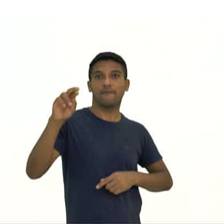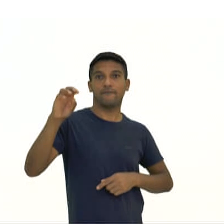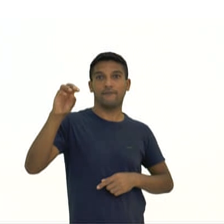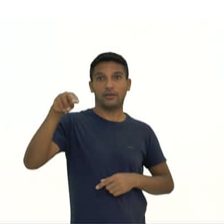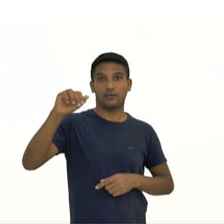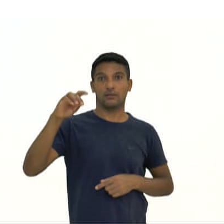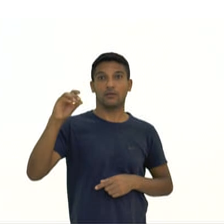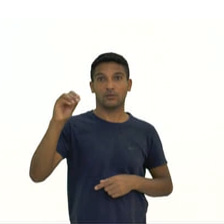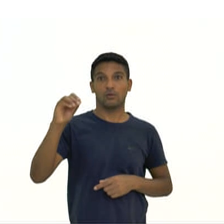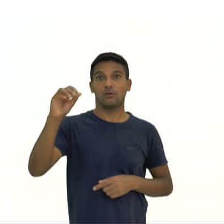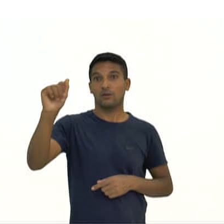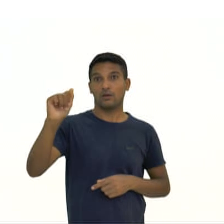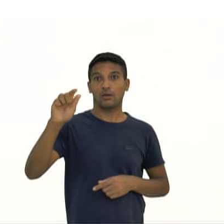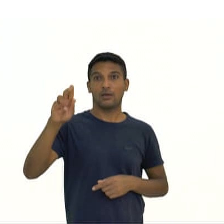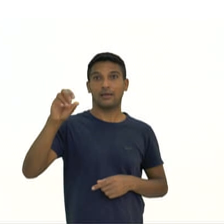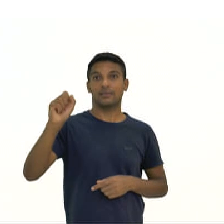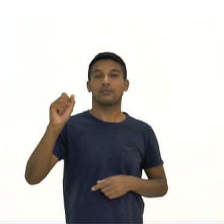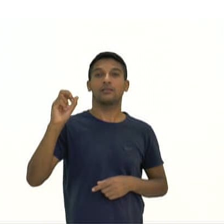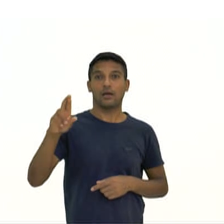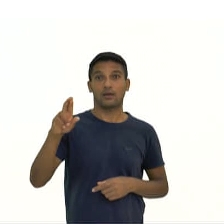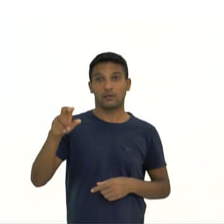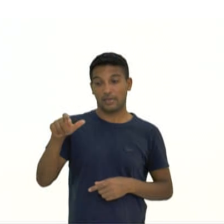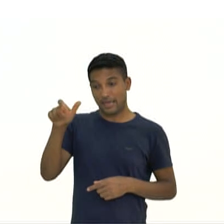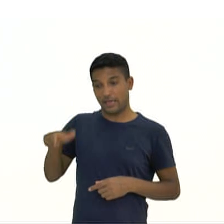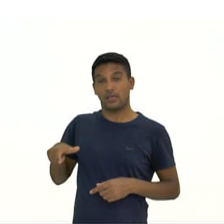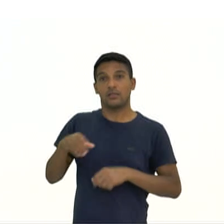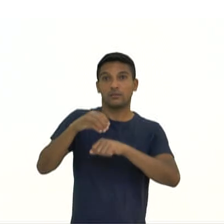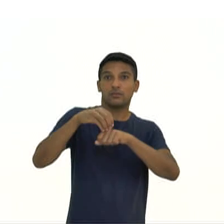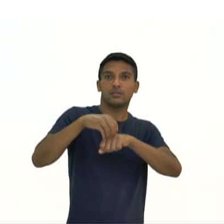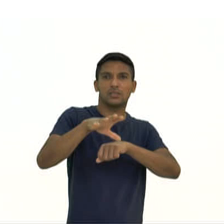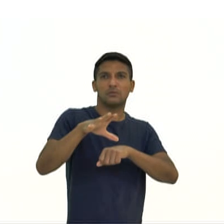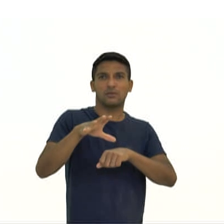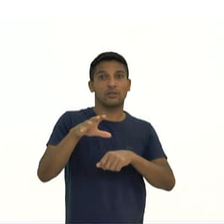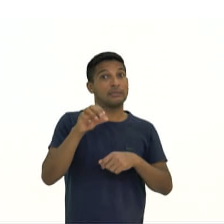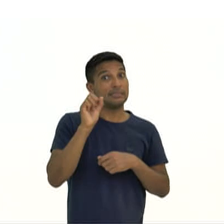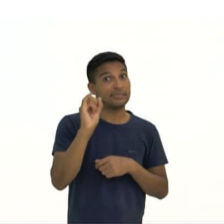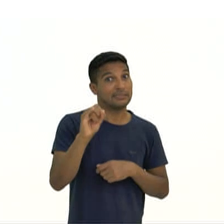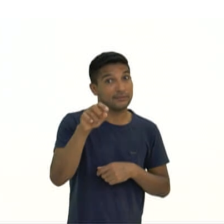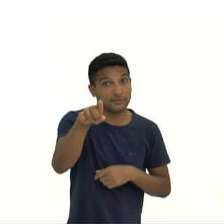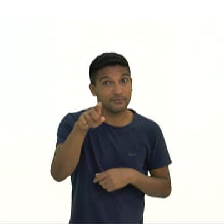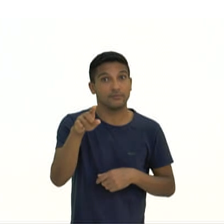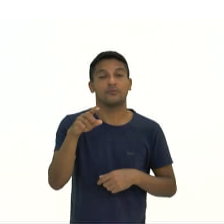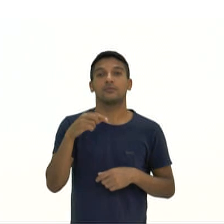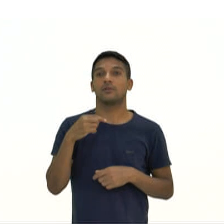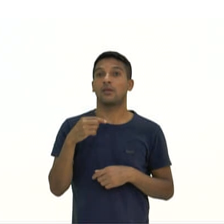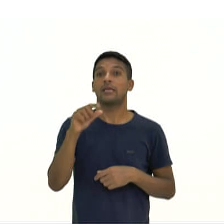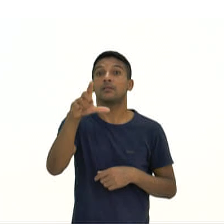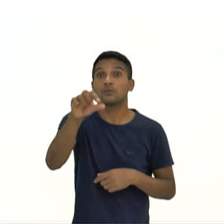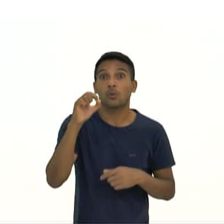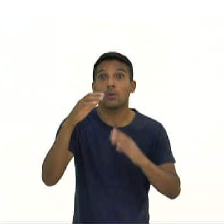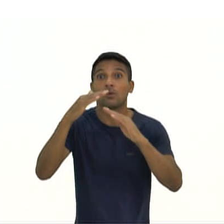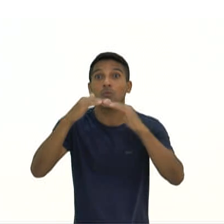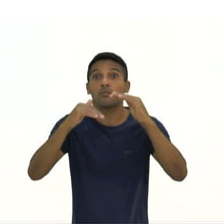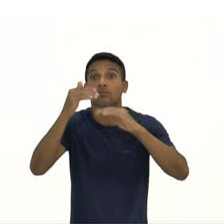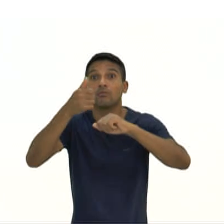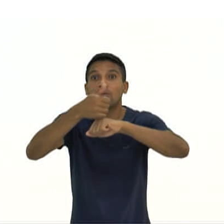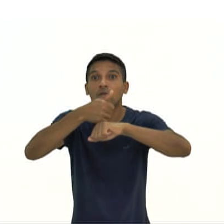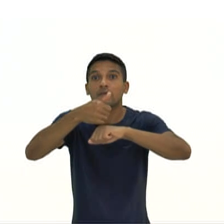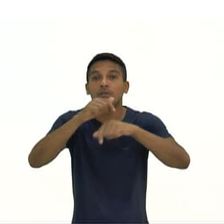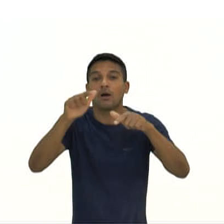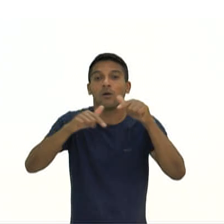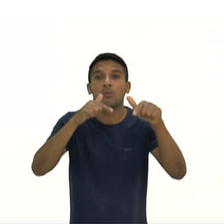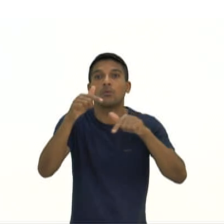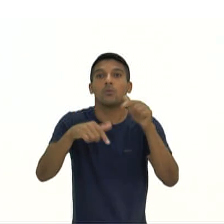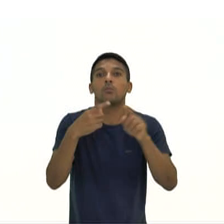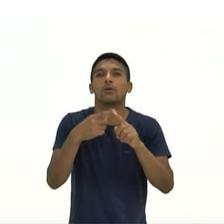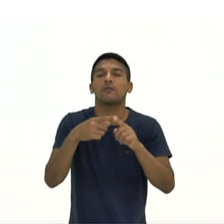perspectiva de ganhar dinheiro, mas sem gostar dela, é um atalho para a frustração. Qual é a finalidade do